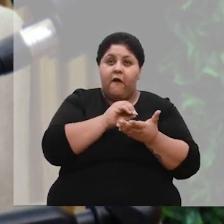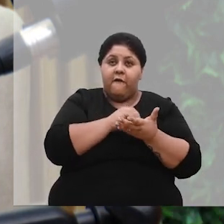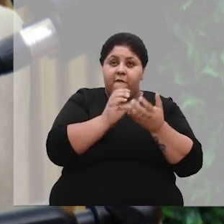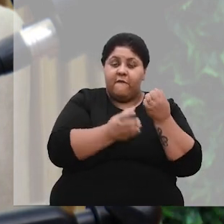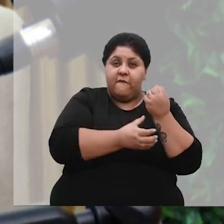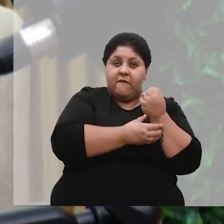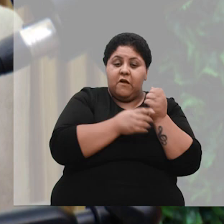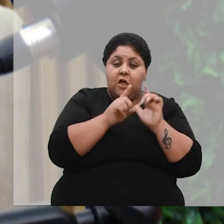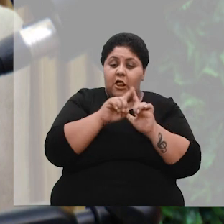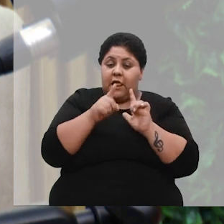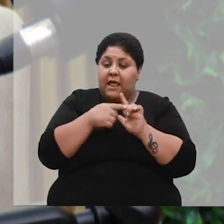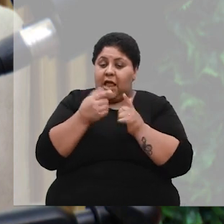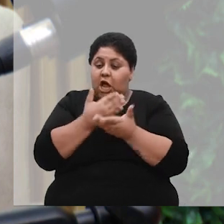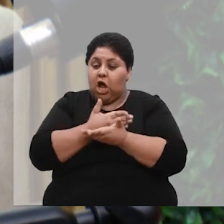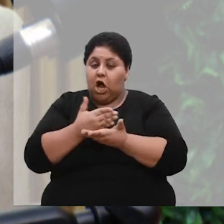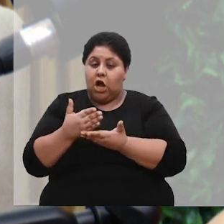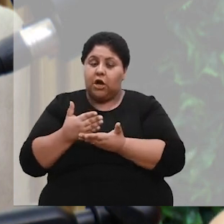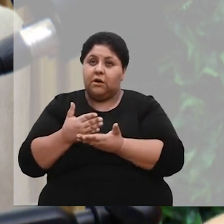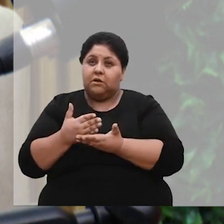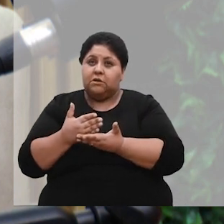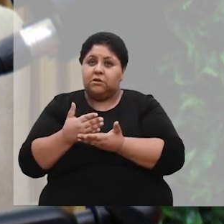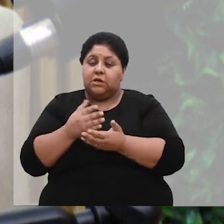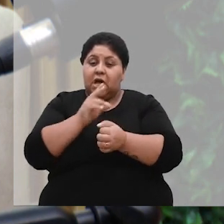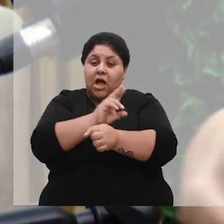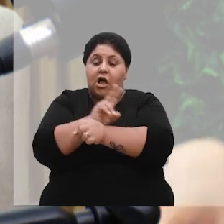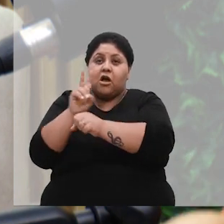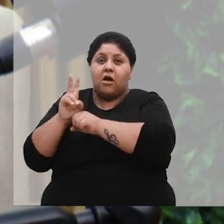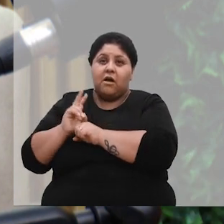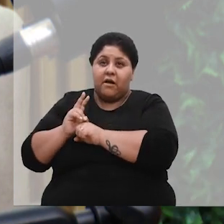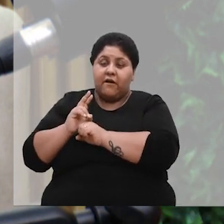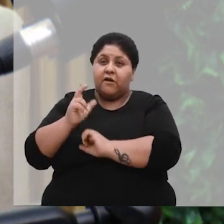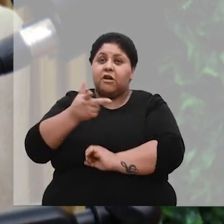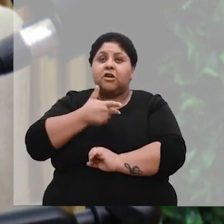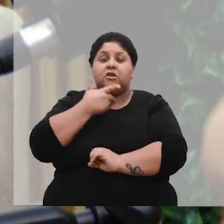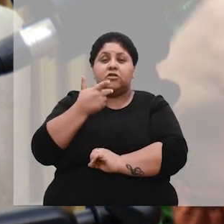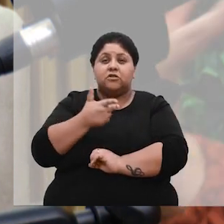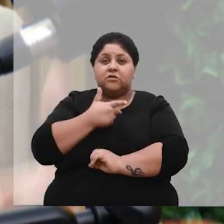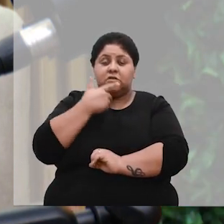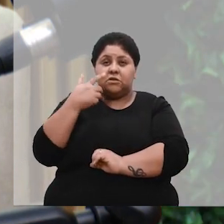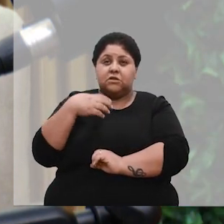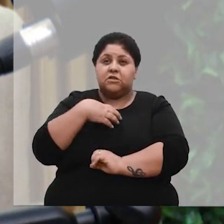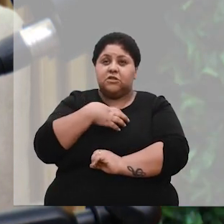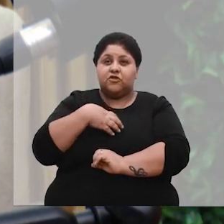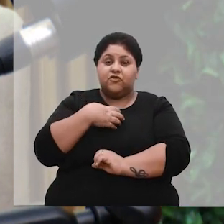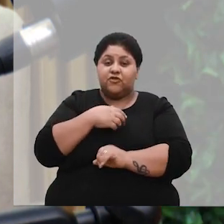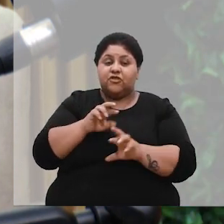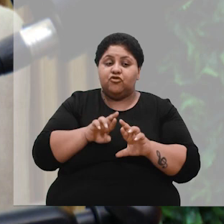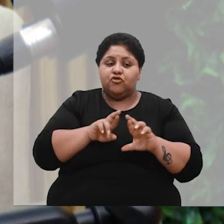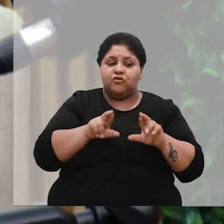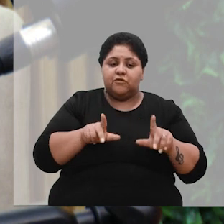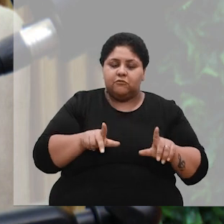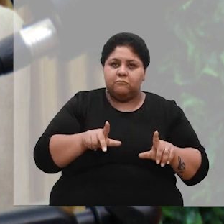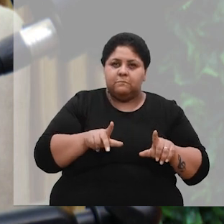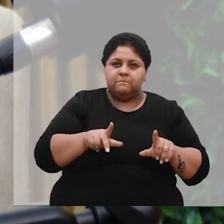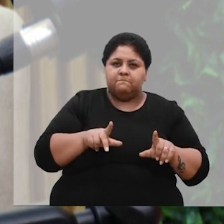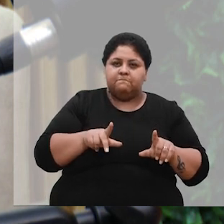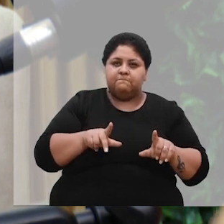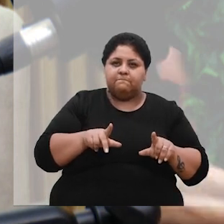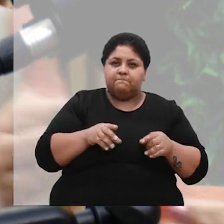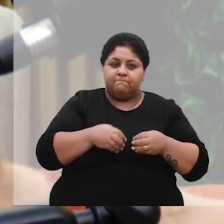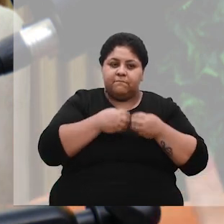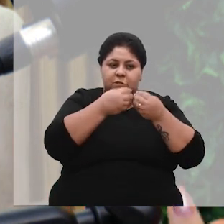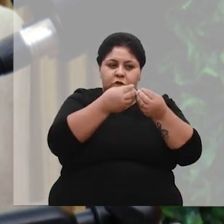as inseguranças. Então, lá na gestação, a gente já começa a tratar isso, a falar com ela de uma forma